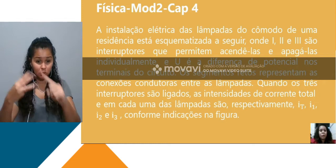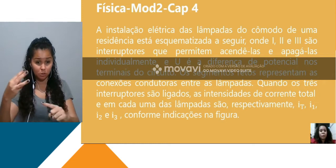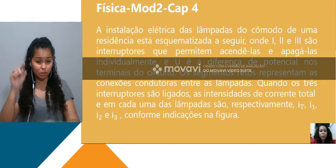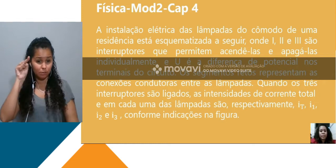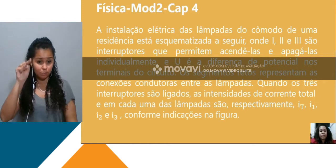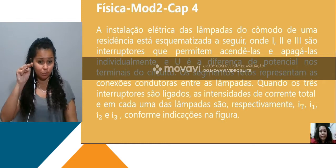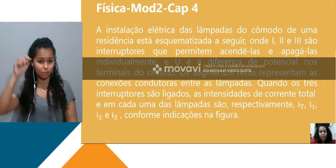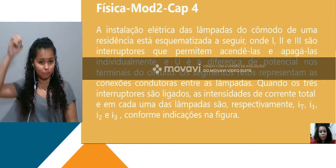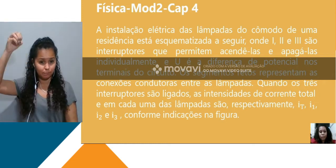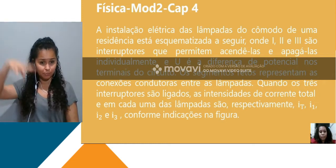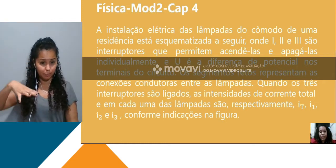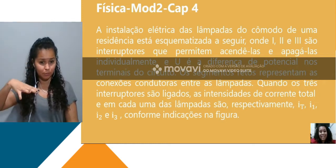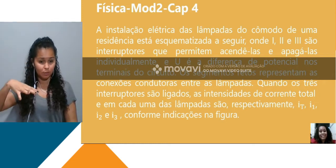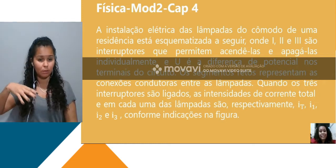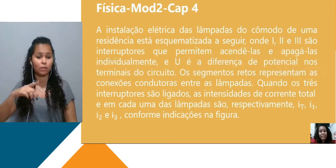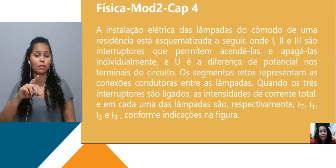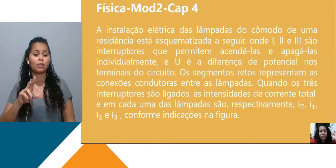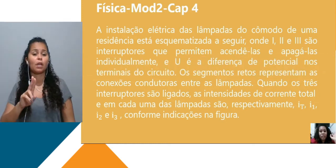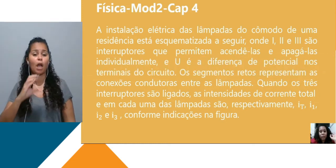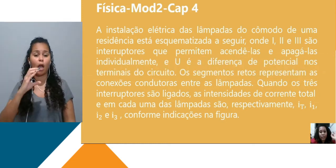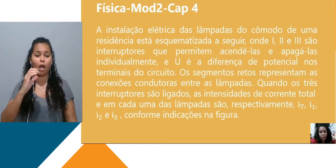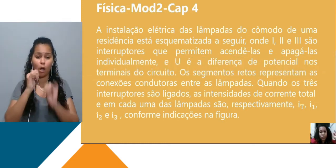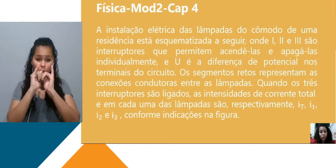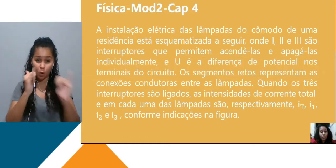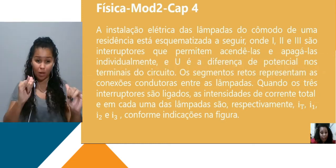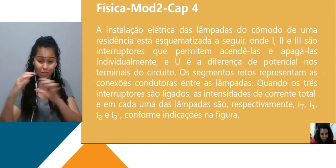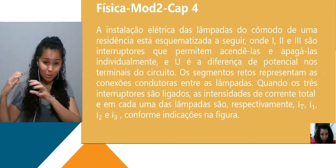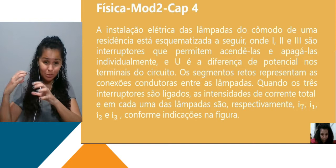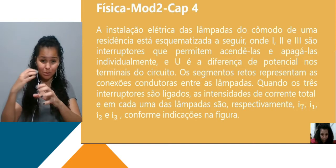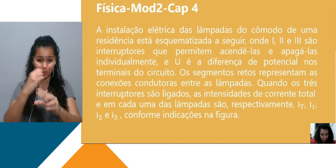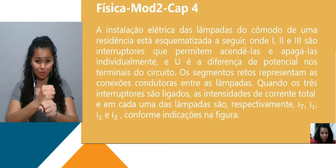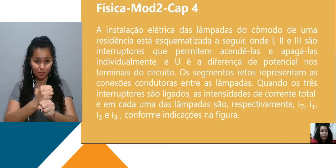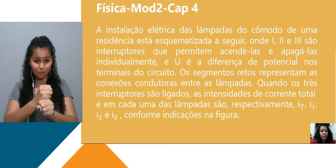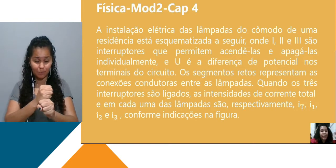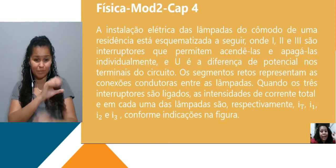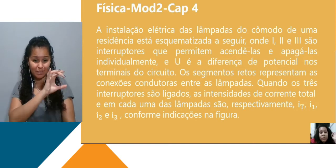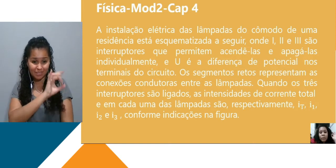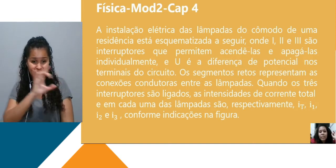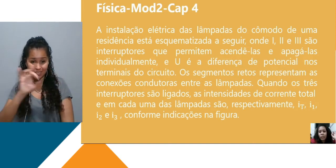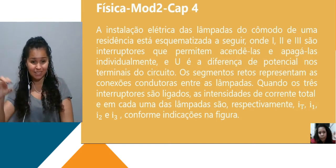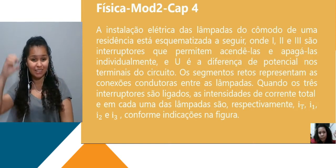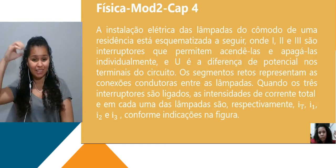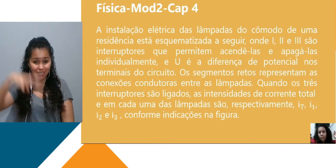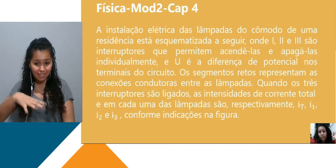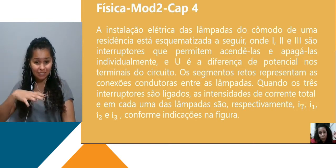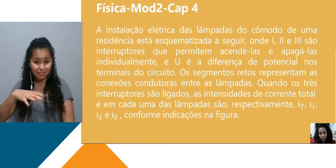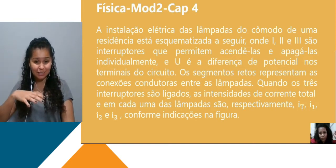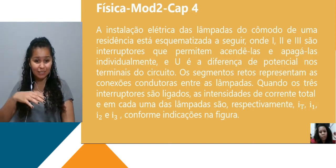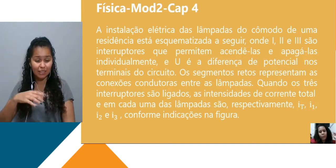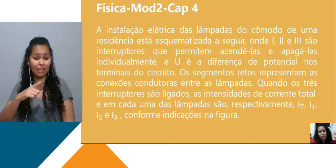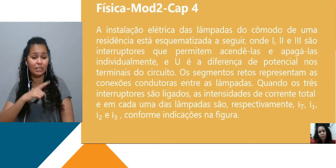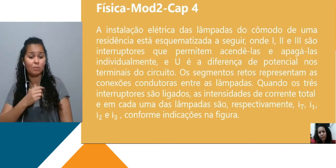3 interruptores são ligados, as intensidades da corrente total em cada uma das lâmpadas